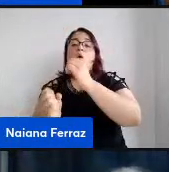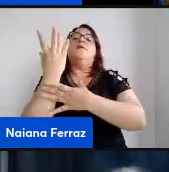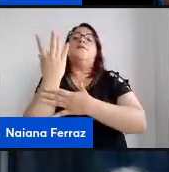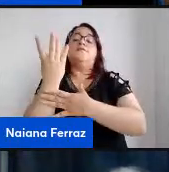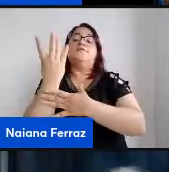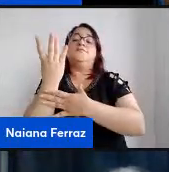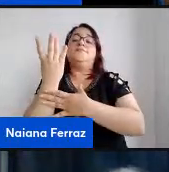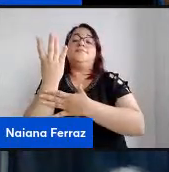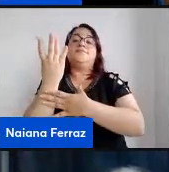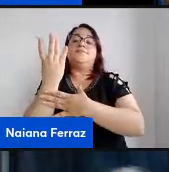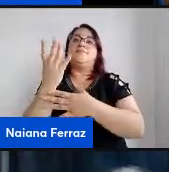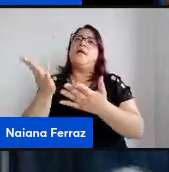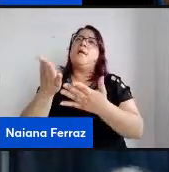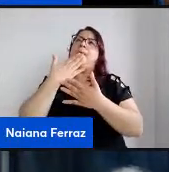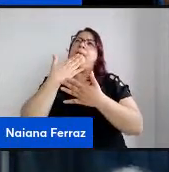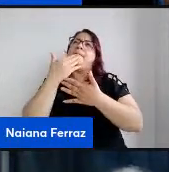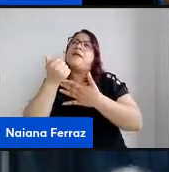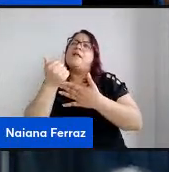melhor dizendo,